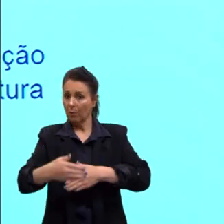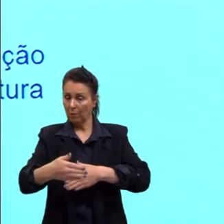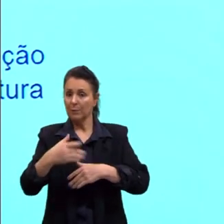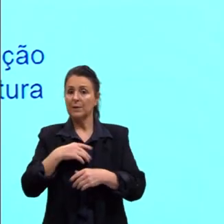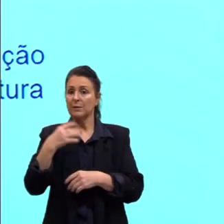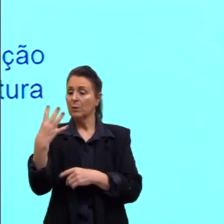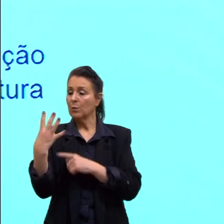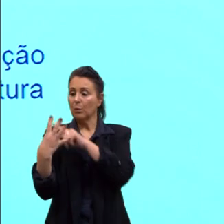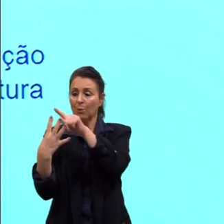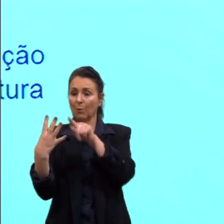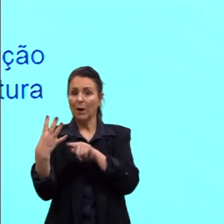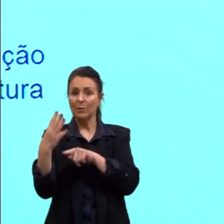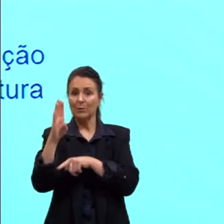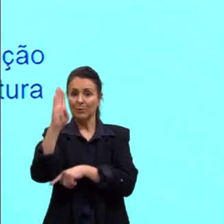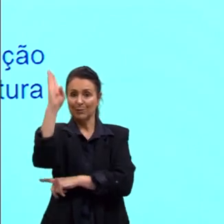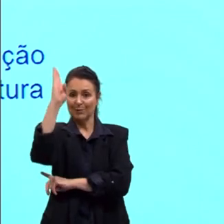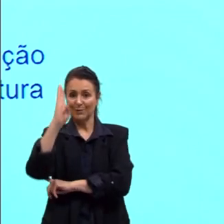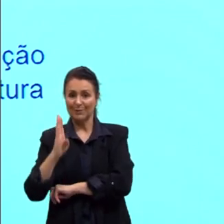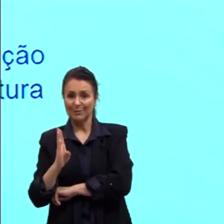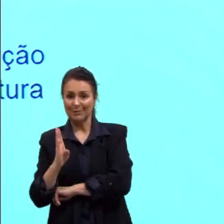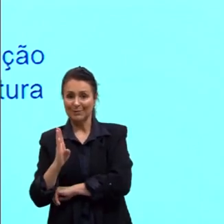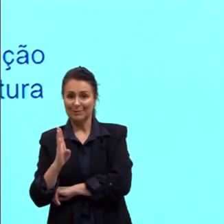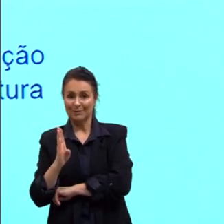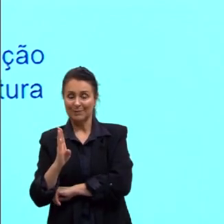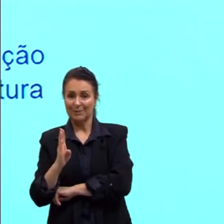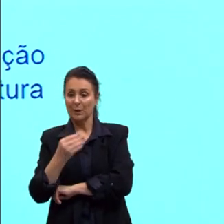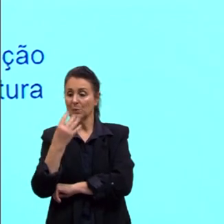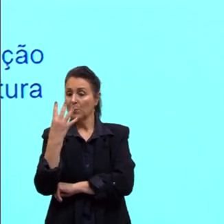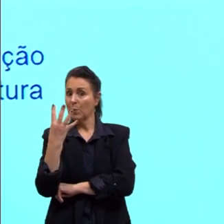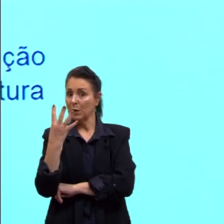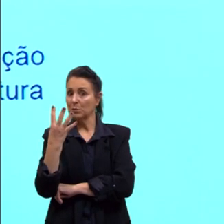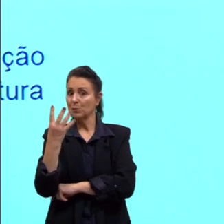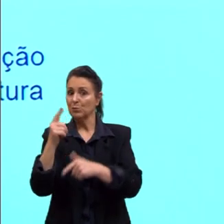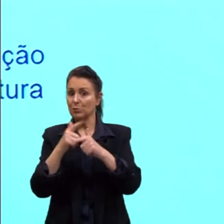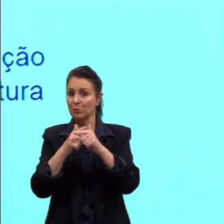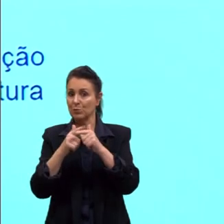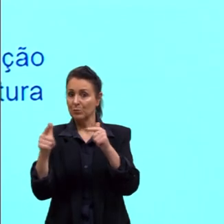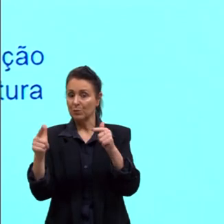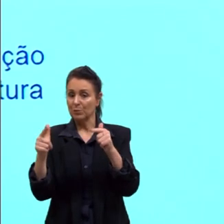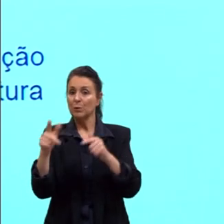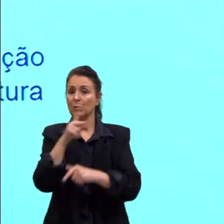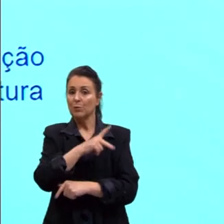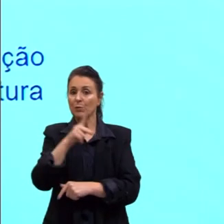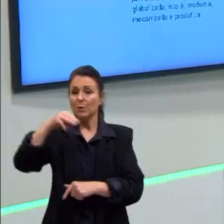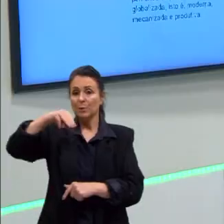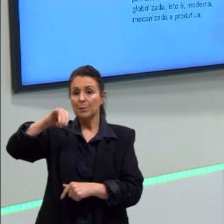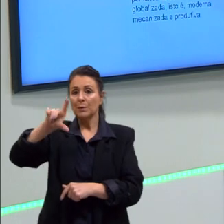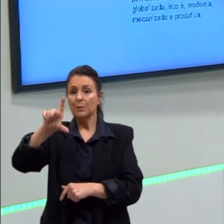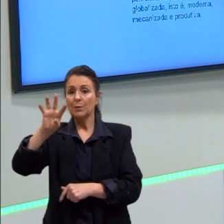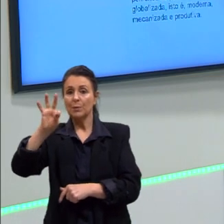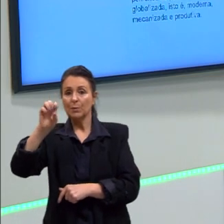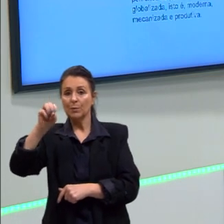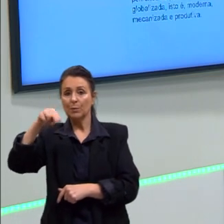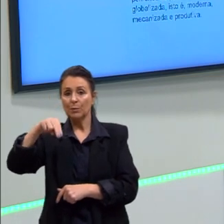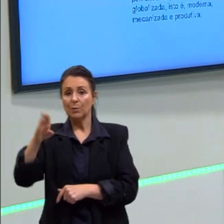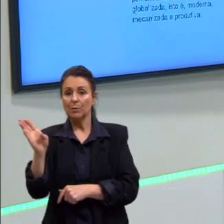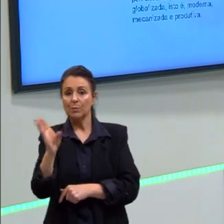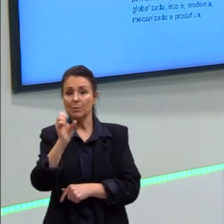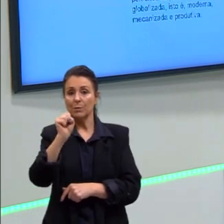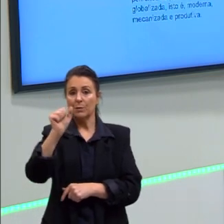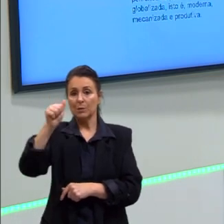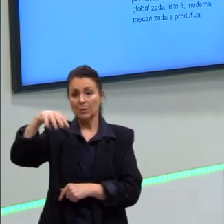esse quatro Brasil tá então ele vai essas quatro divisões aí do Professor Milton Santos relacionado a